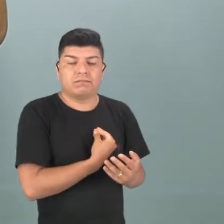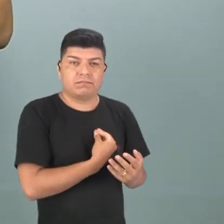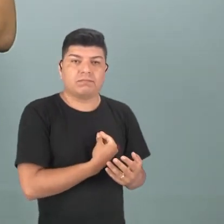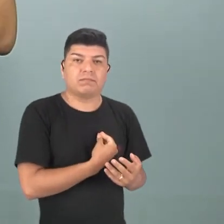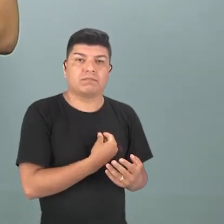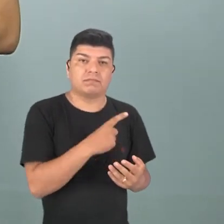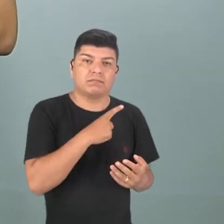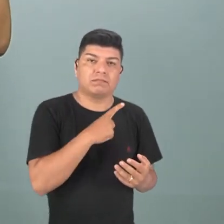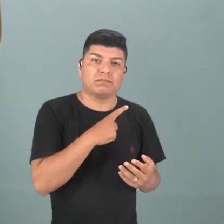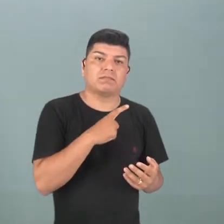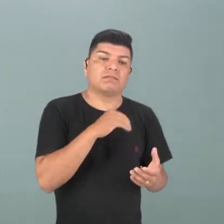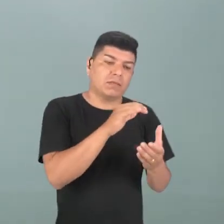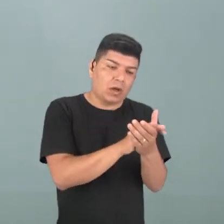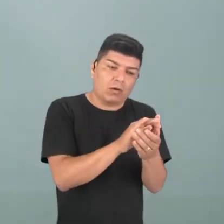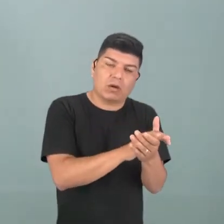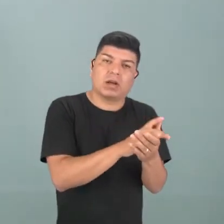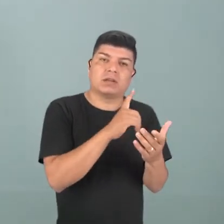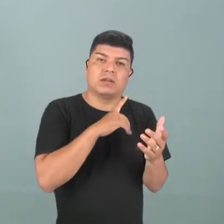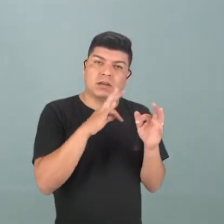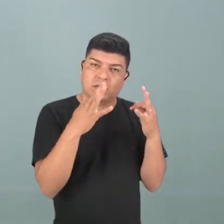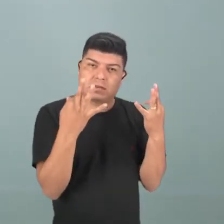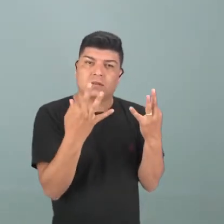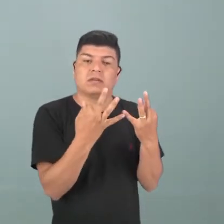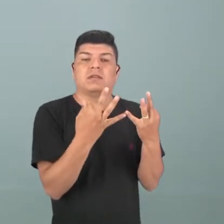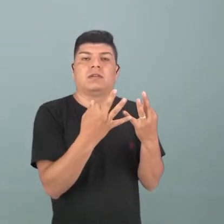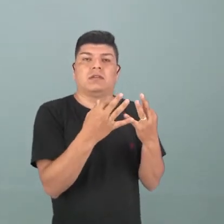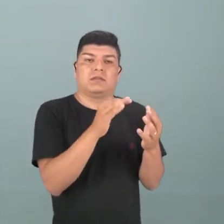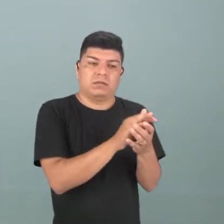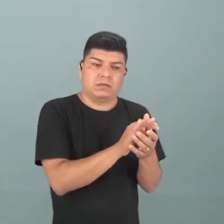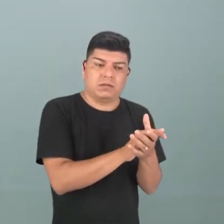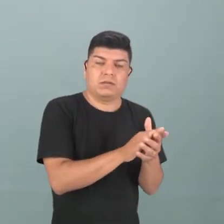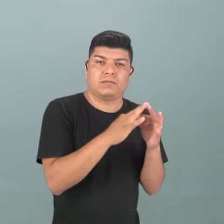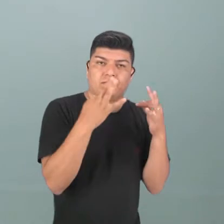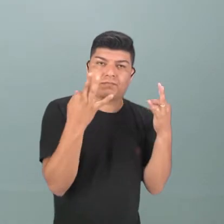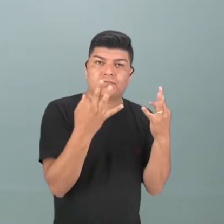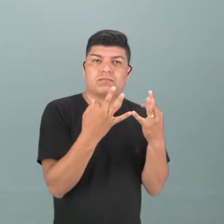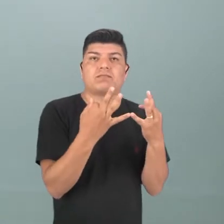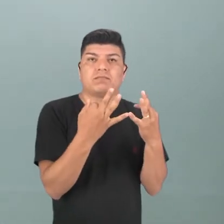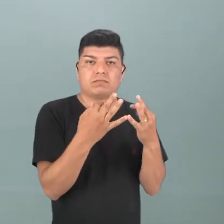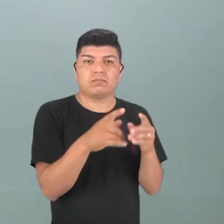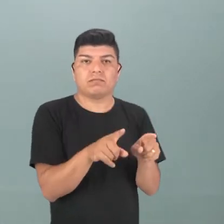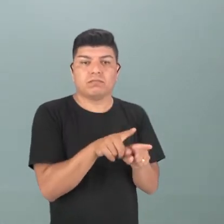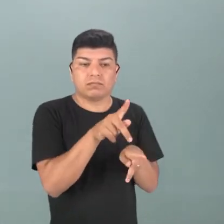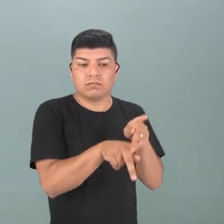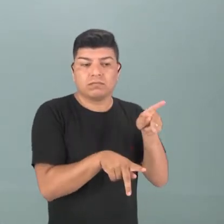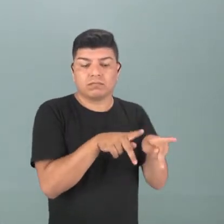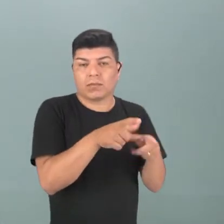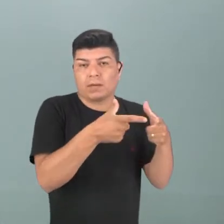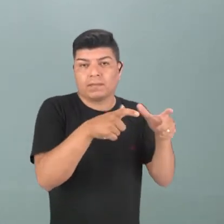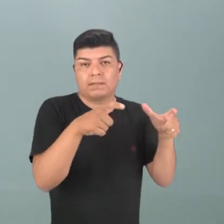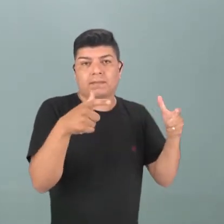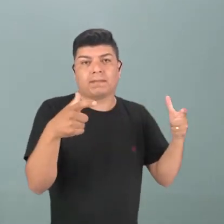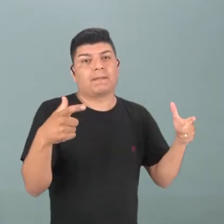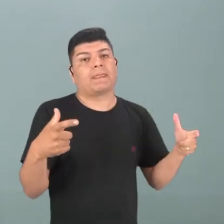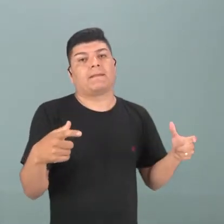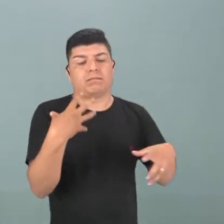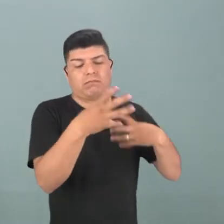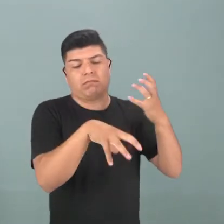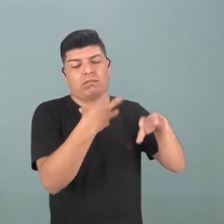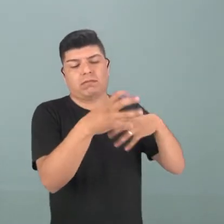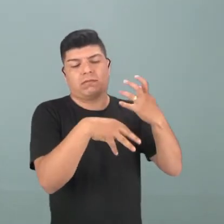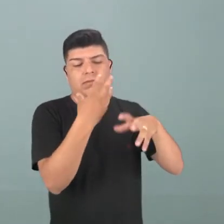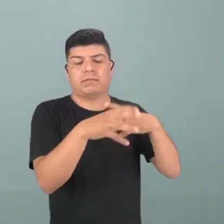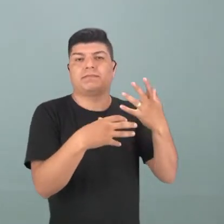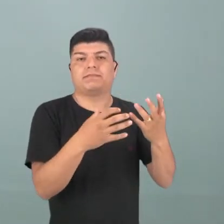eles vão constituir, né, uma família, constitui a família, e a população vai crescendo